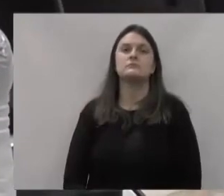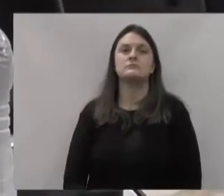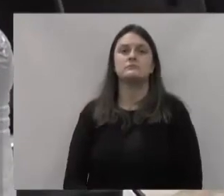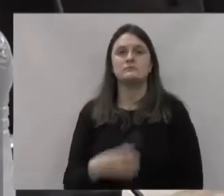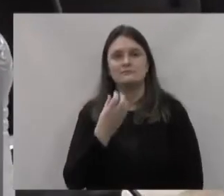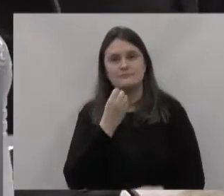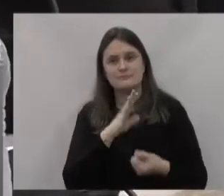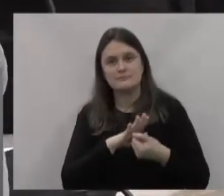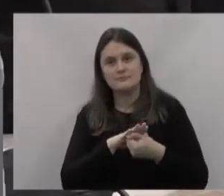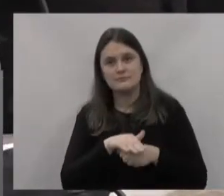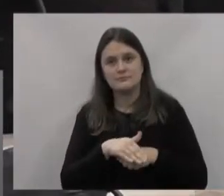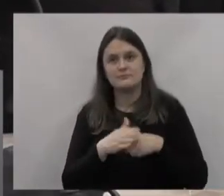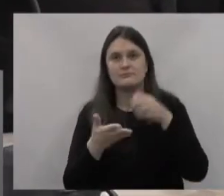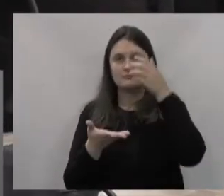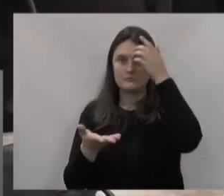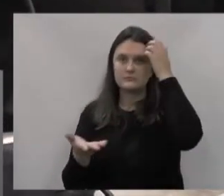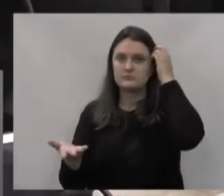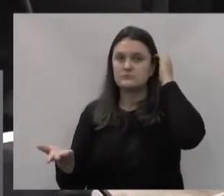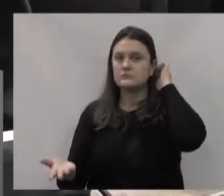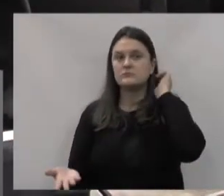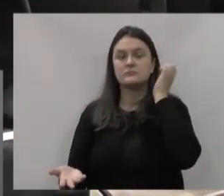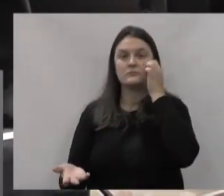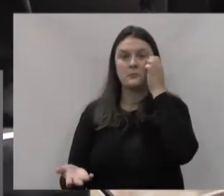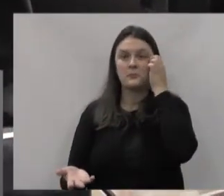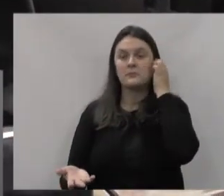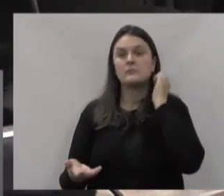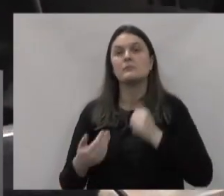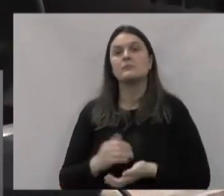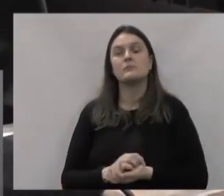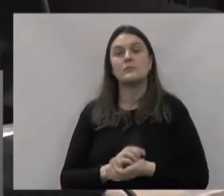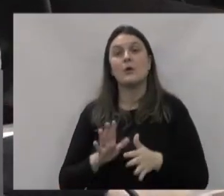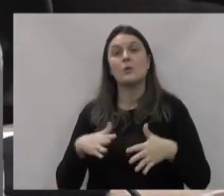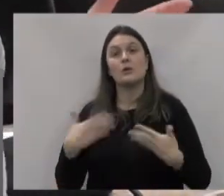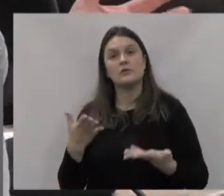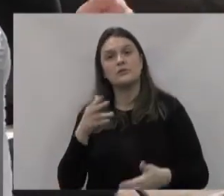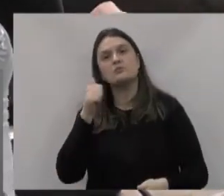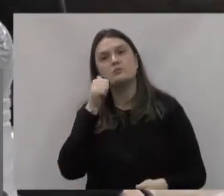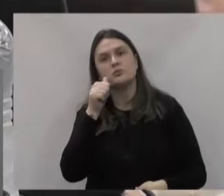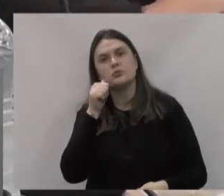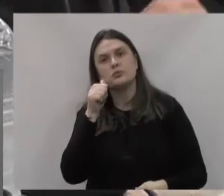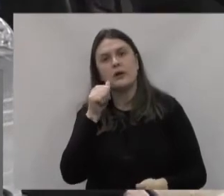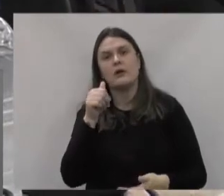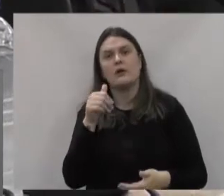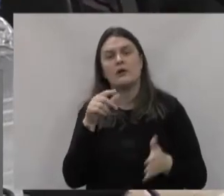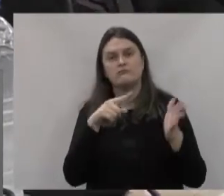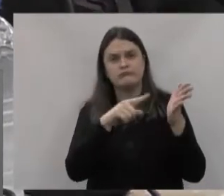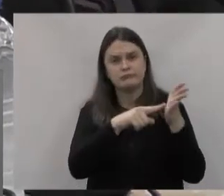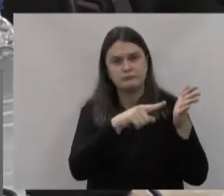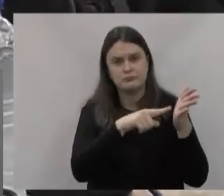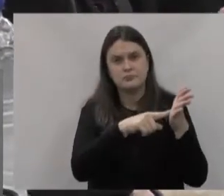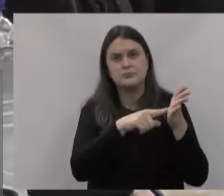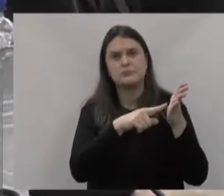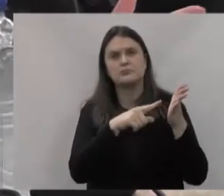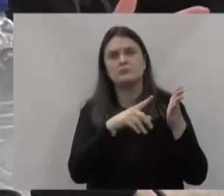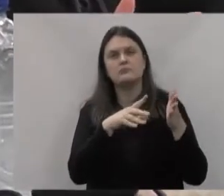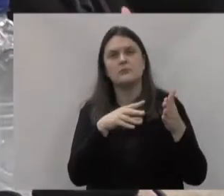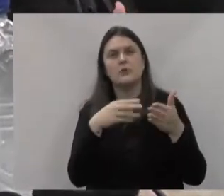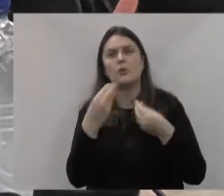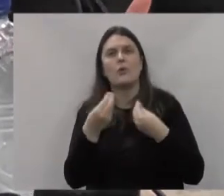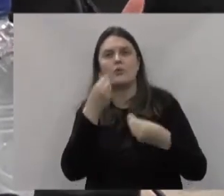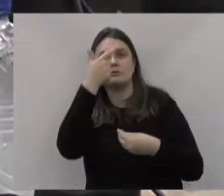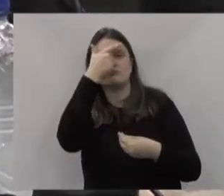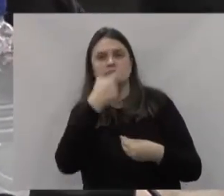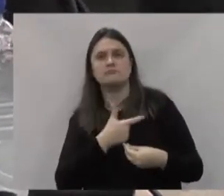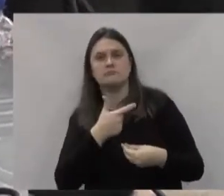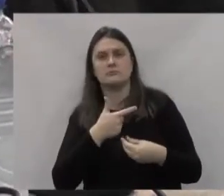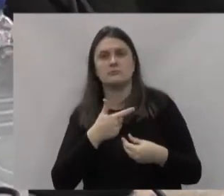Boa noite. Boa noite a todos. Quando essas mulheres denunciam, qual é a atitude,